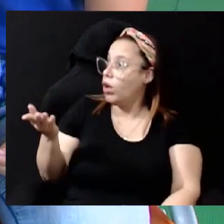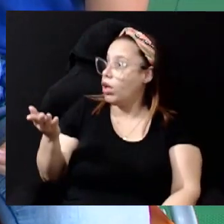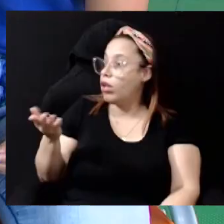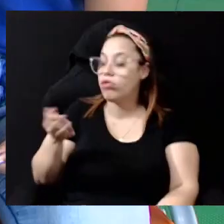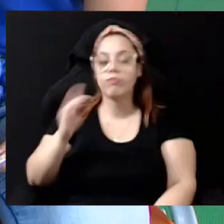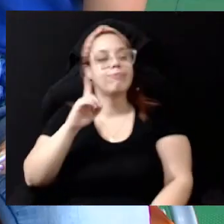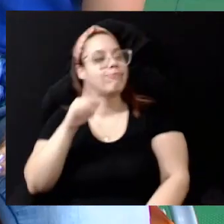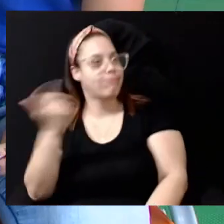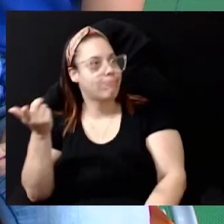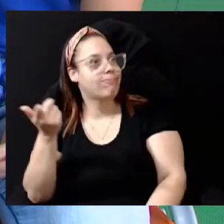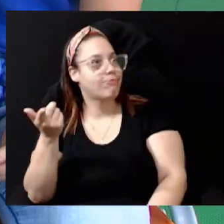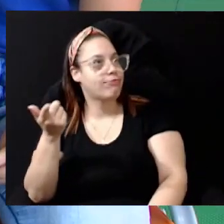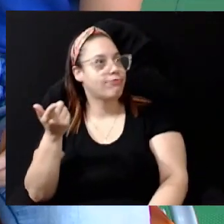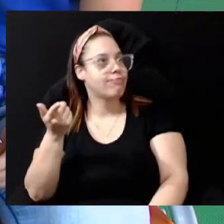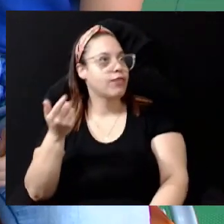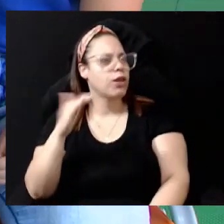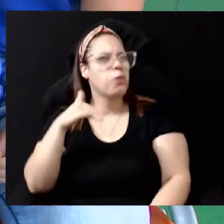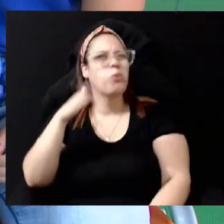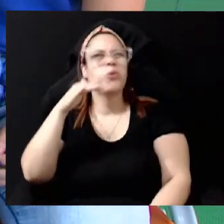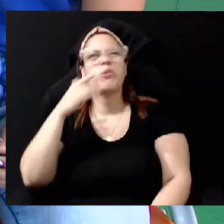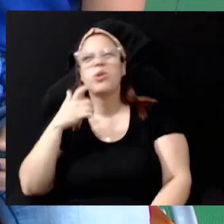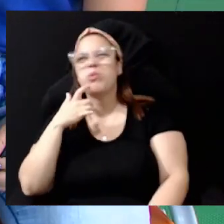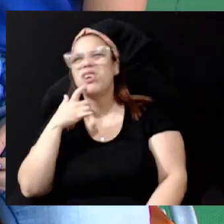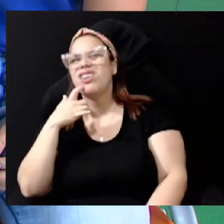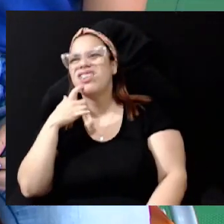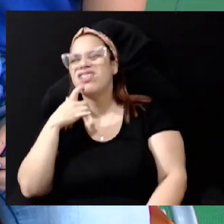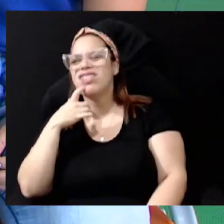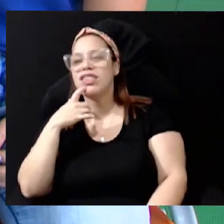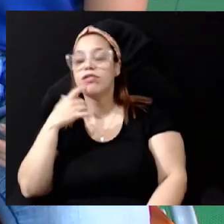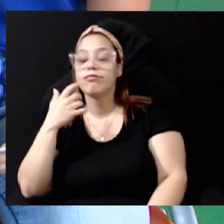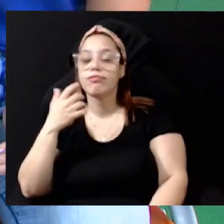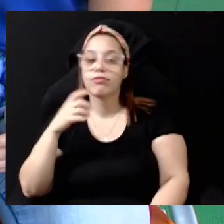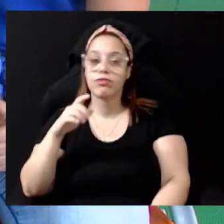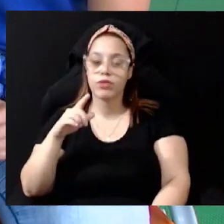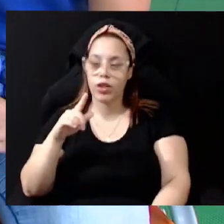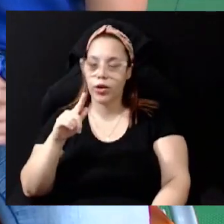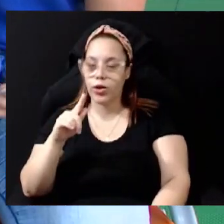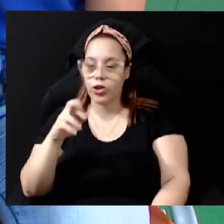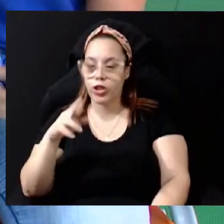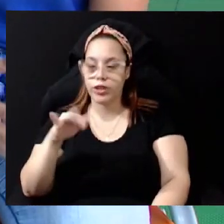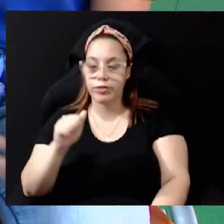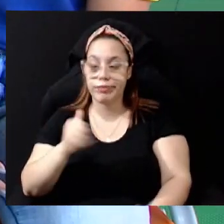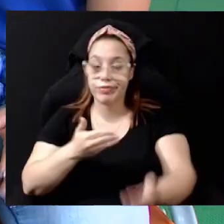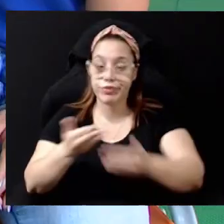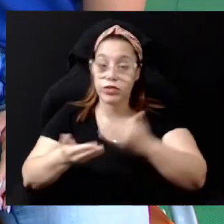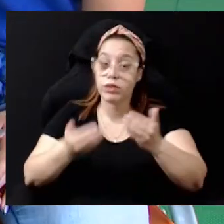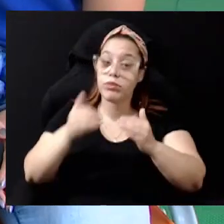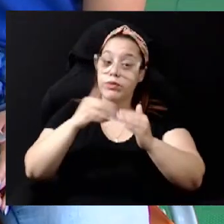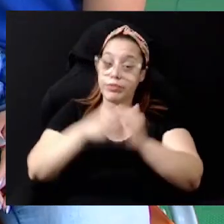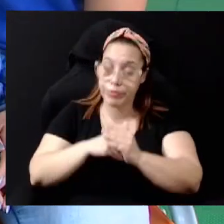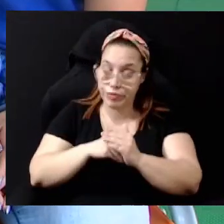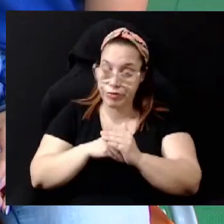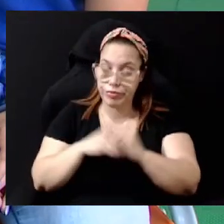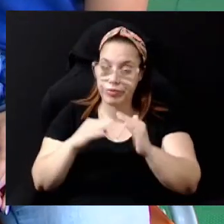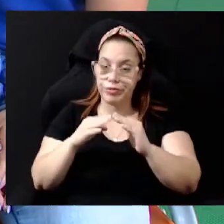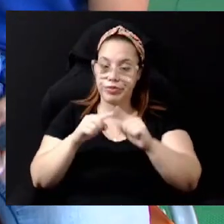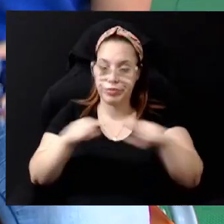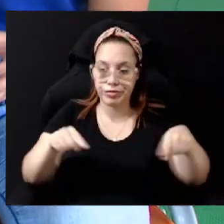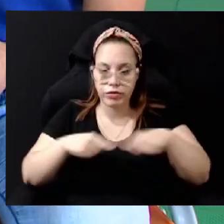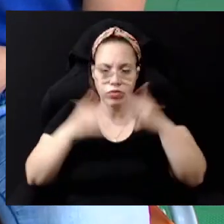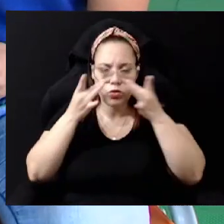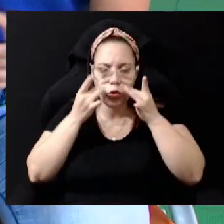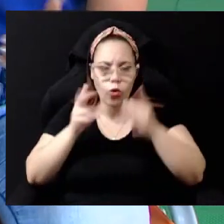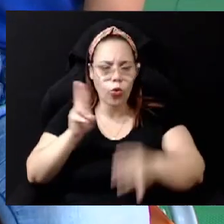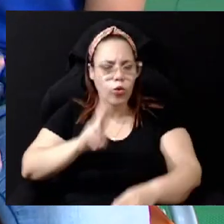isso. Então, isso de uma forma muito mais dinâmica vai ser passado para a sala de aula. Então, como